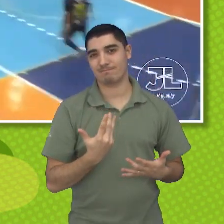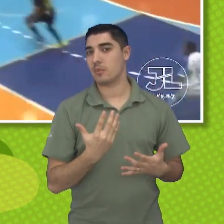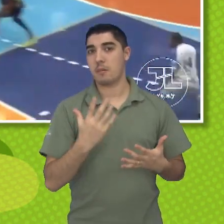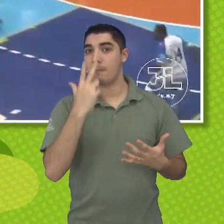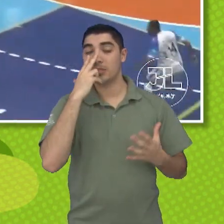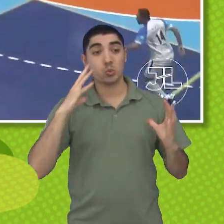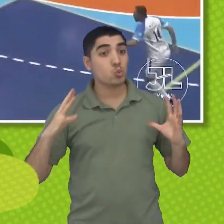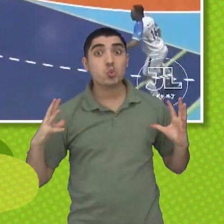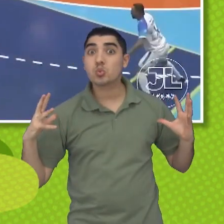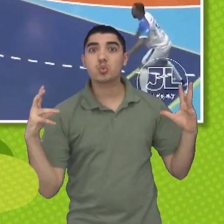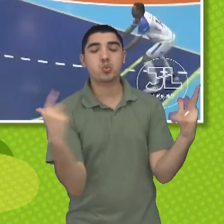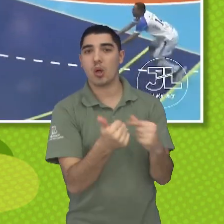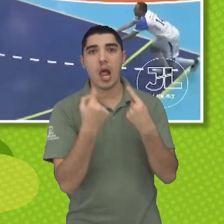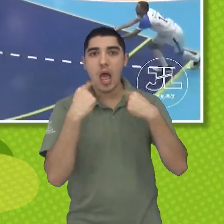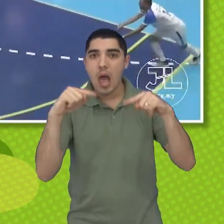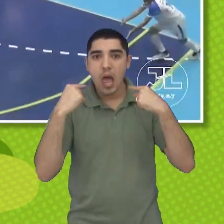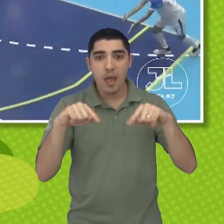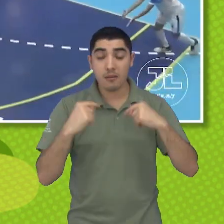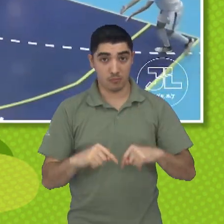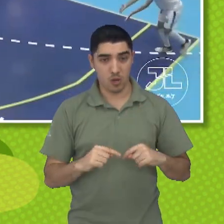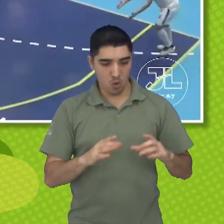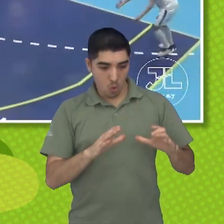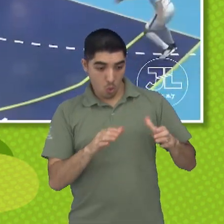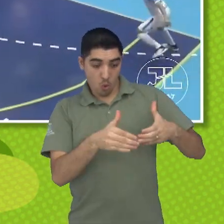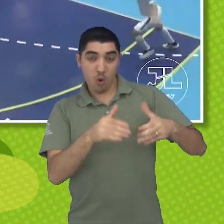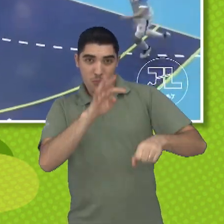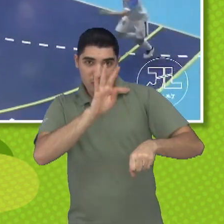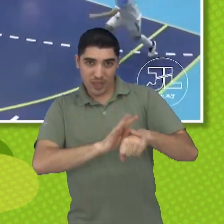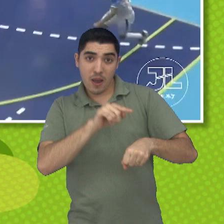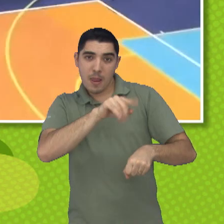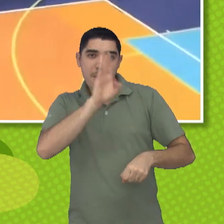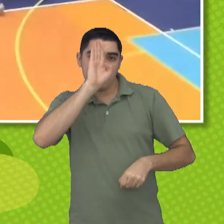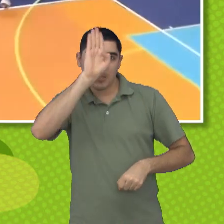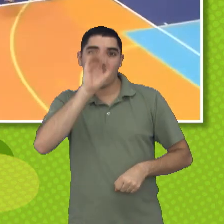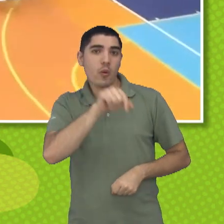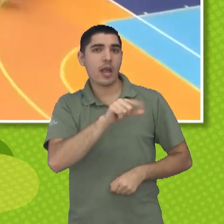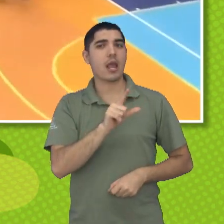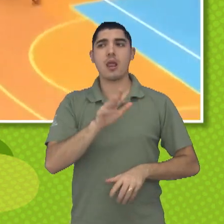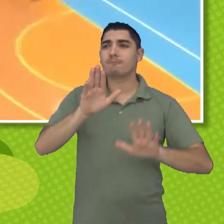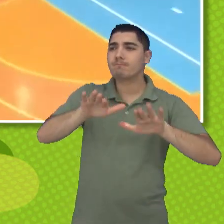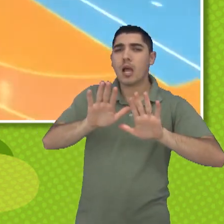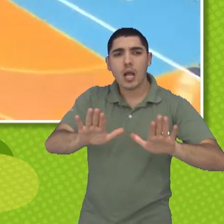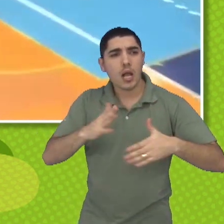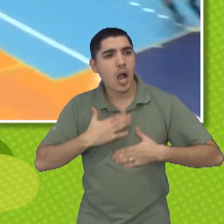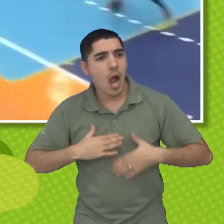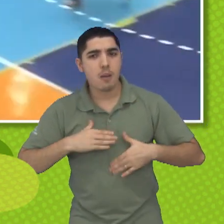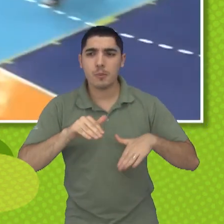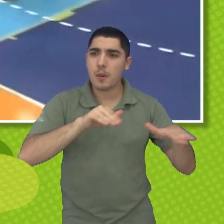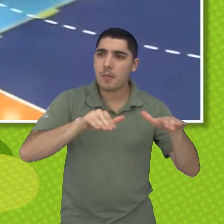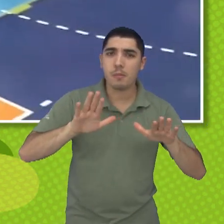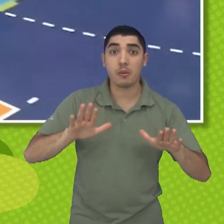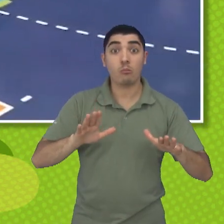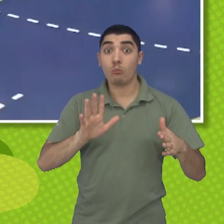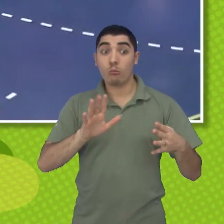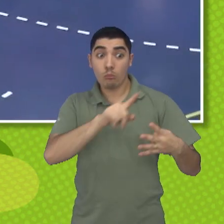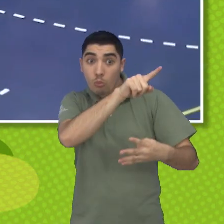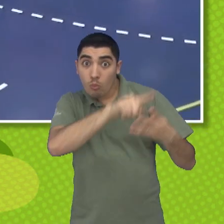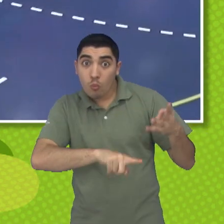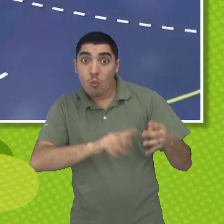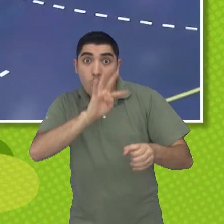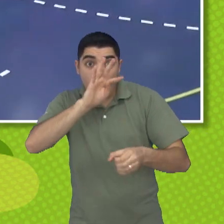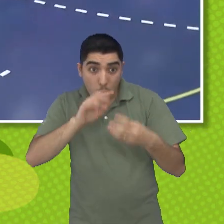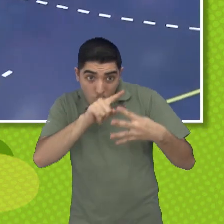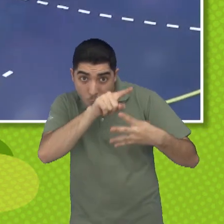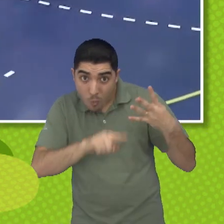total da galera né Geralmente a galera da comissão técnica que puxa os jogadores para poder abafar para acalmar para poder todo mundo focar eh